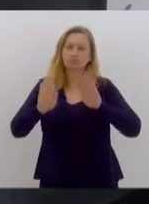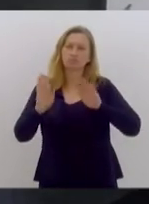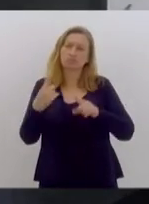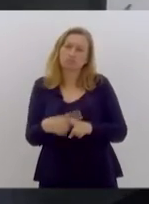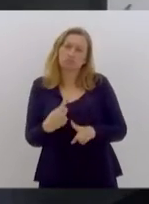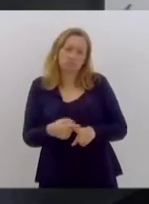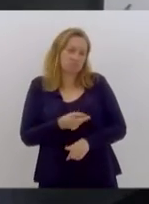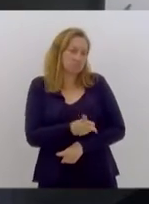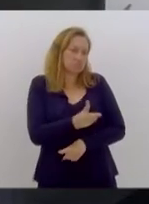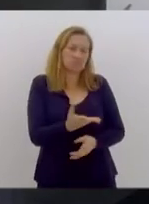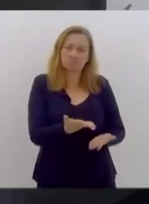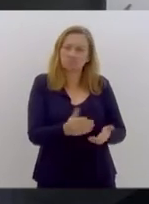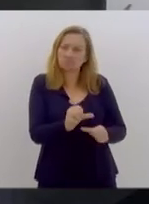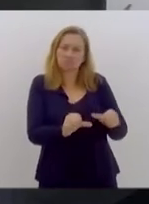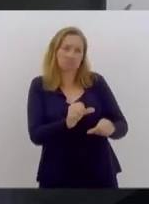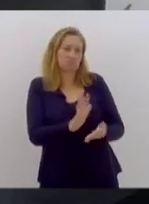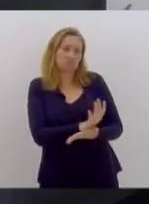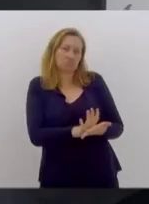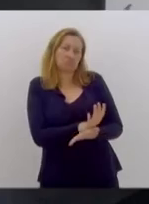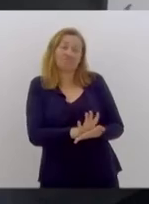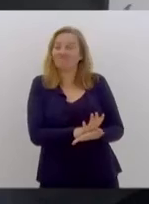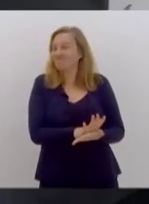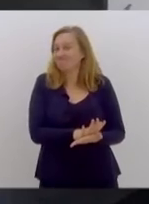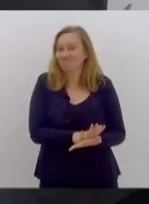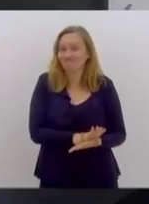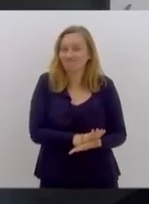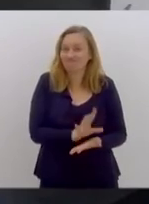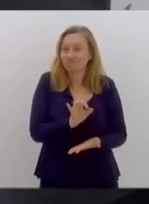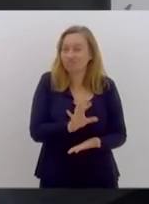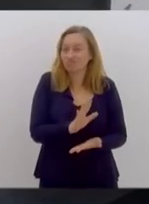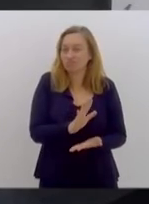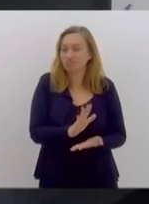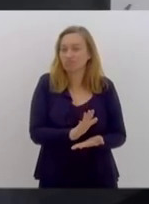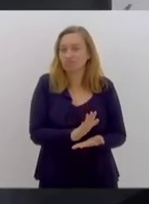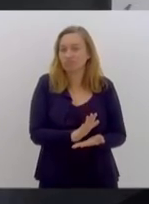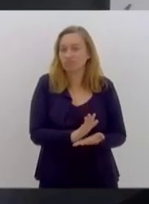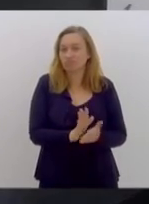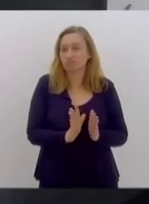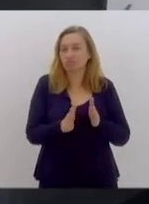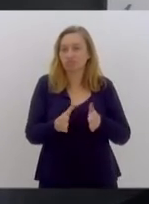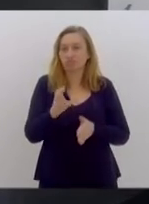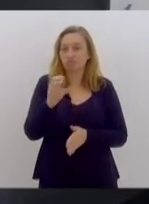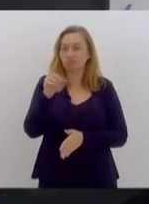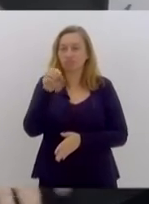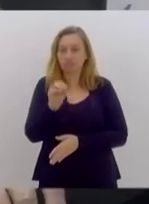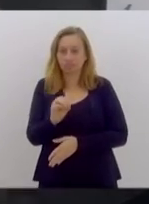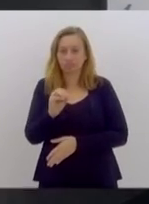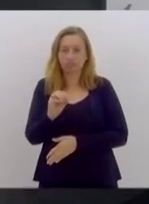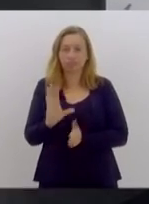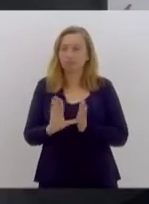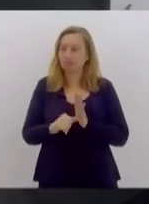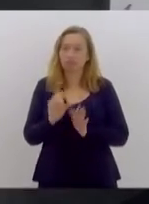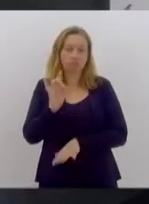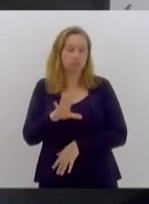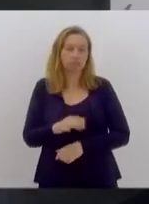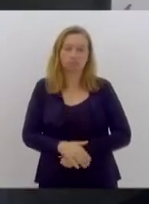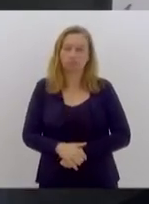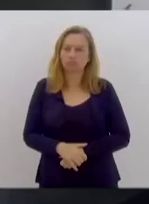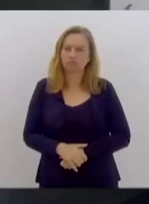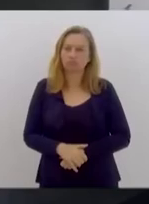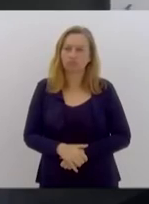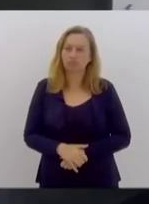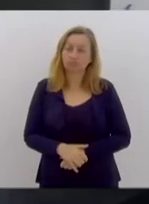que tá Não mudou muita coisa não viu gente só tirou de foco a questão de fortificar está de fome fortificado